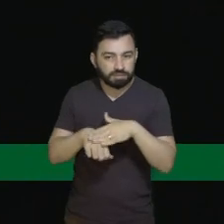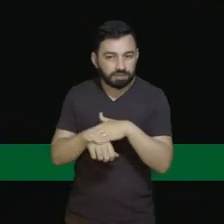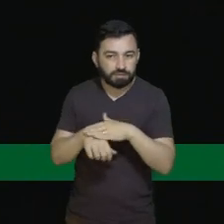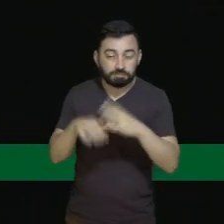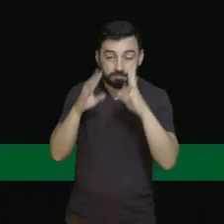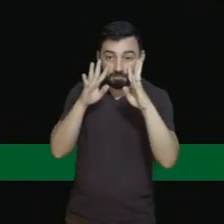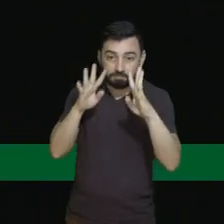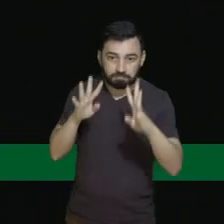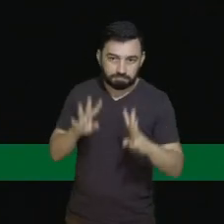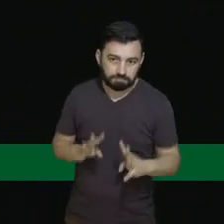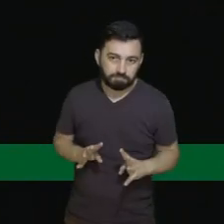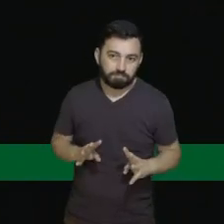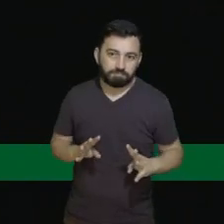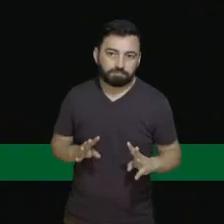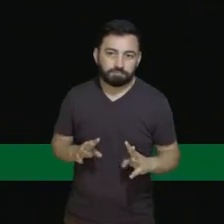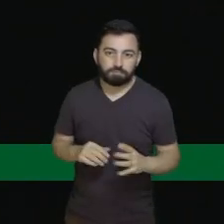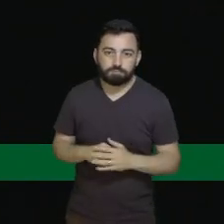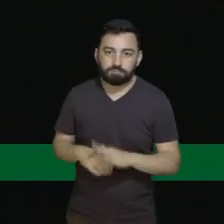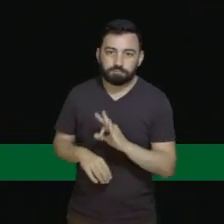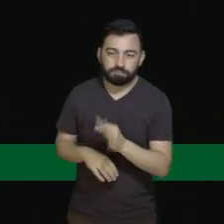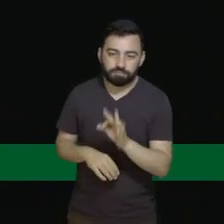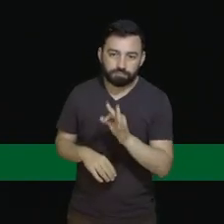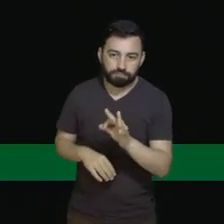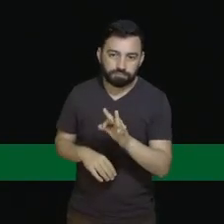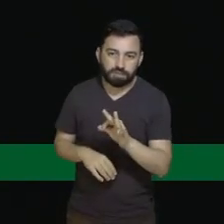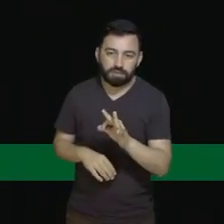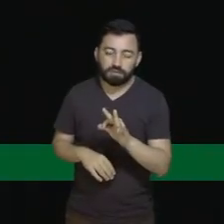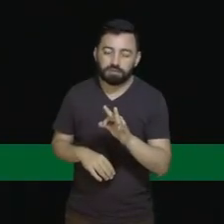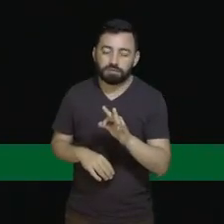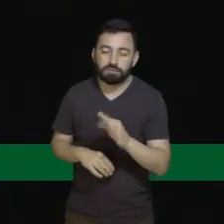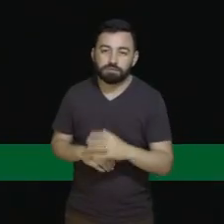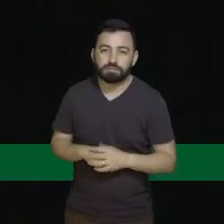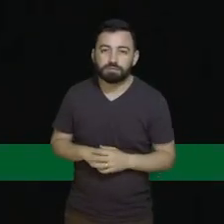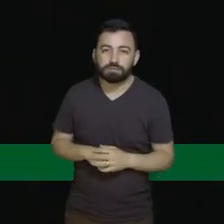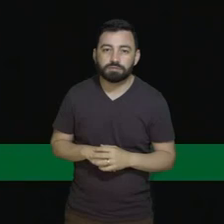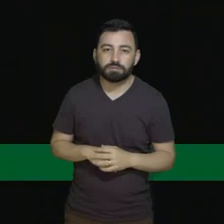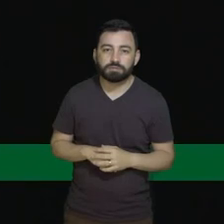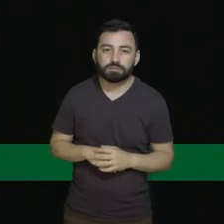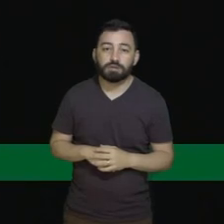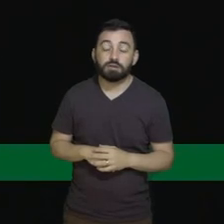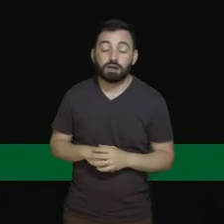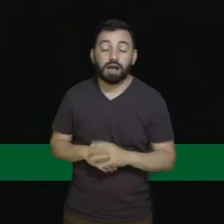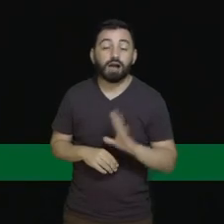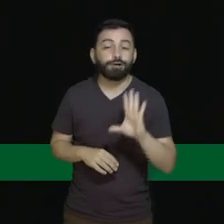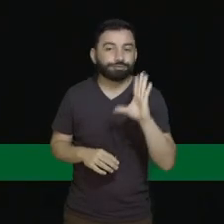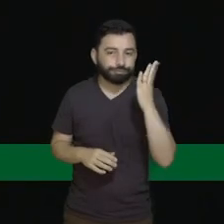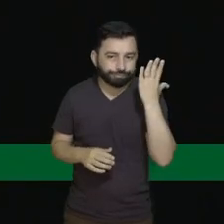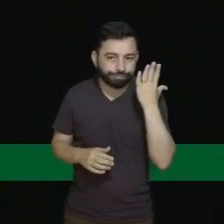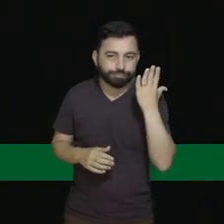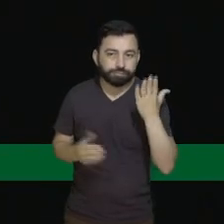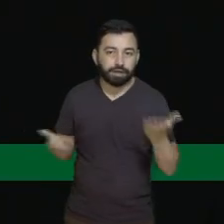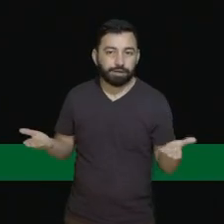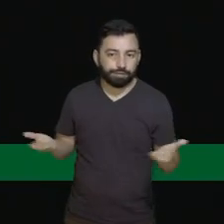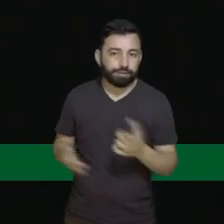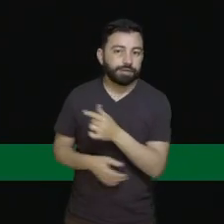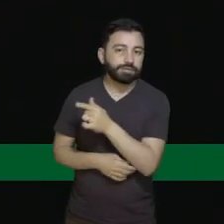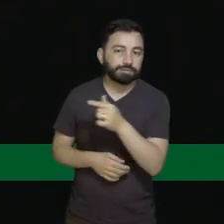atenção, deputado Antídio Lunelli, de um fato que vem acontecendo esta